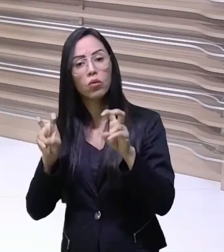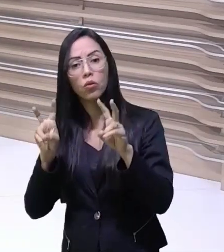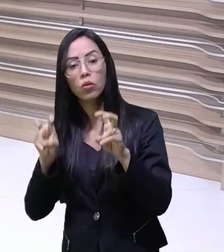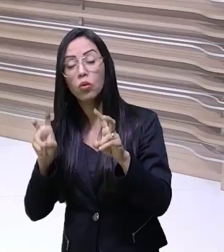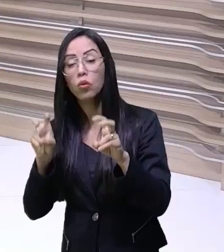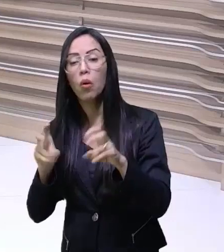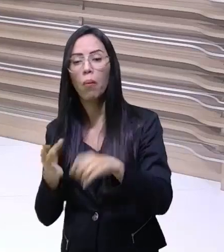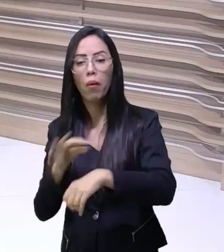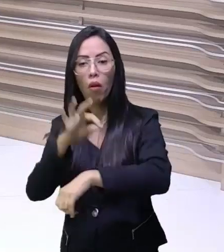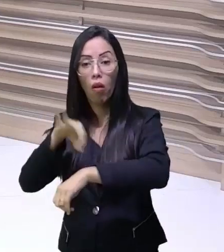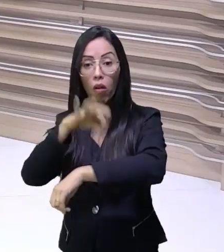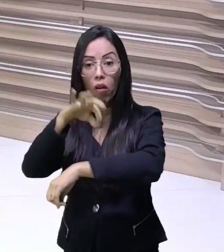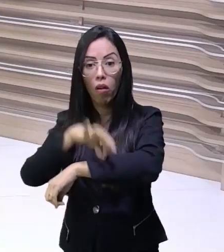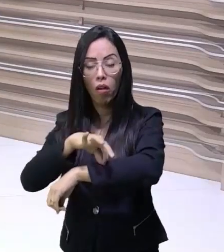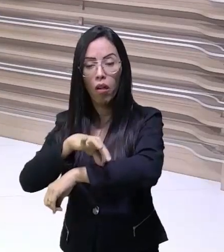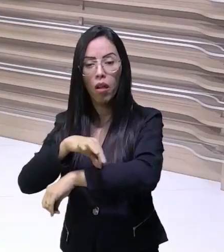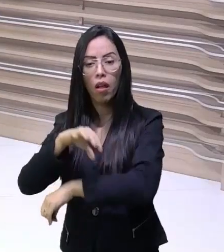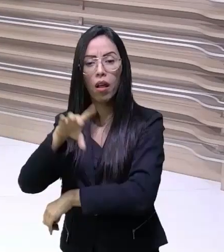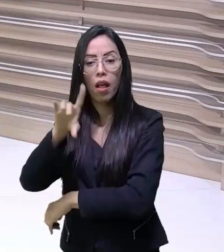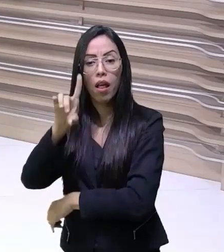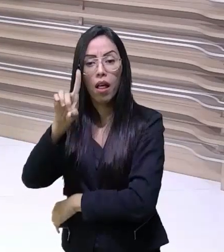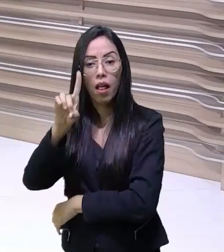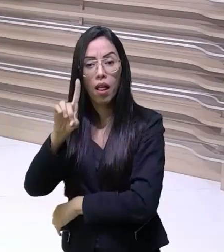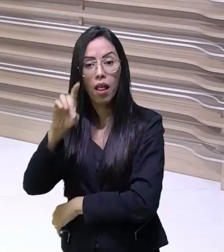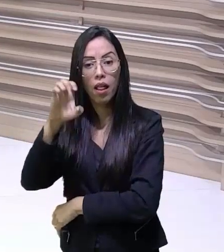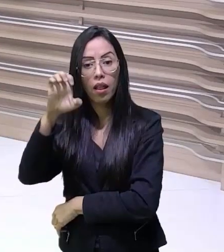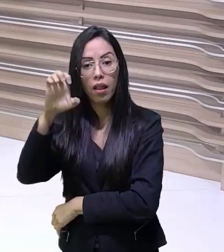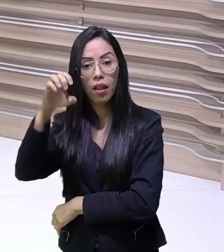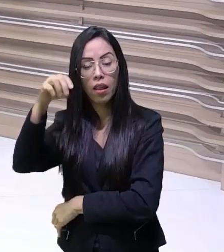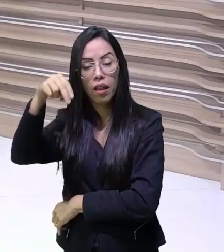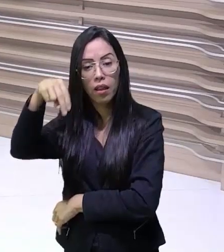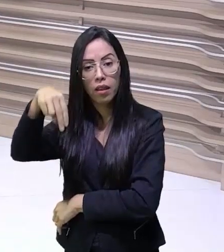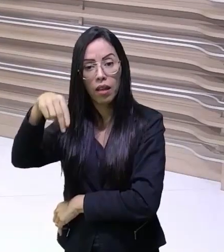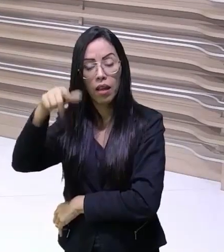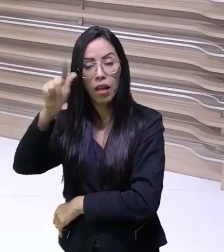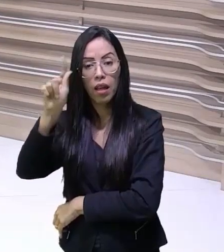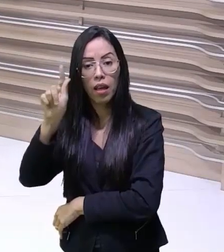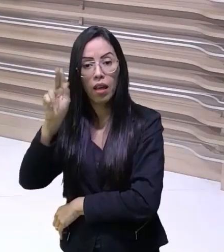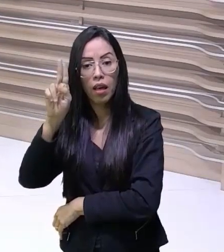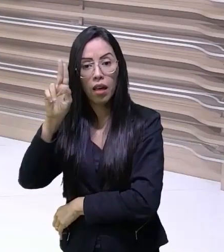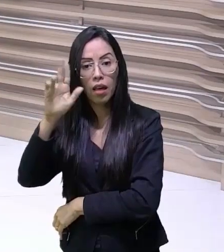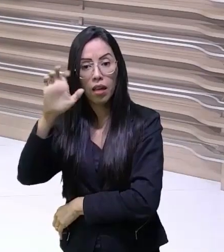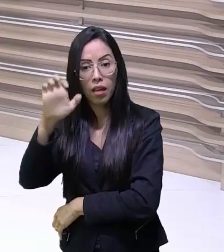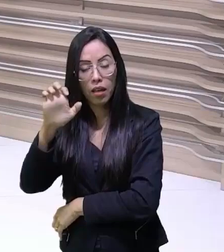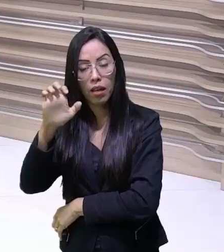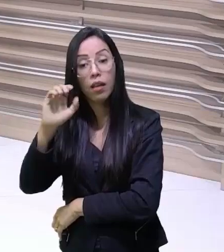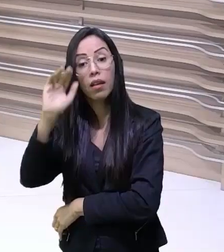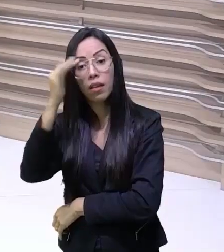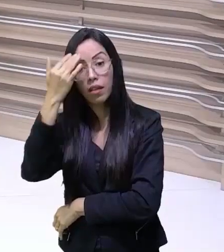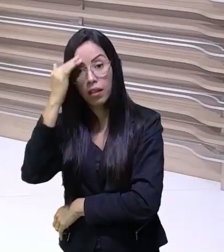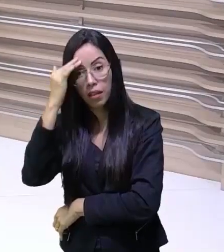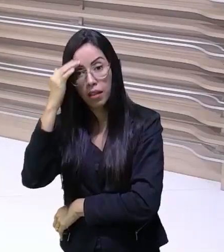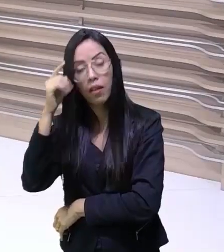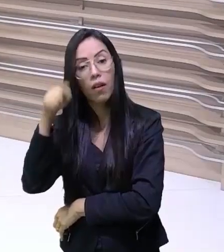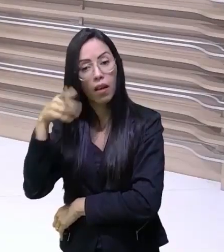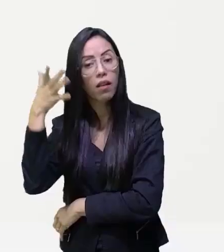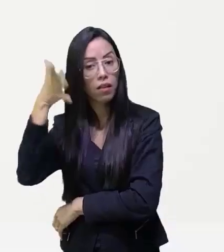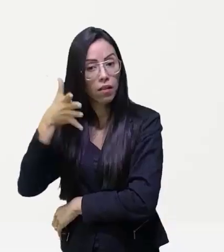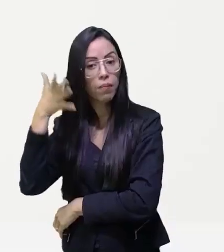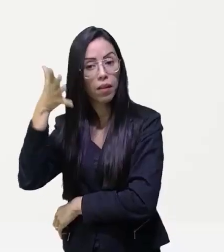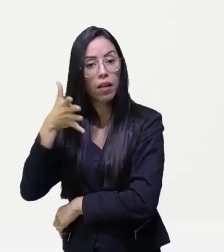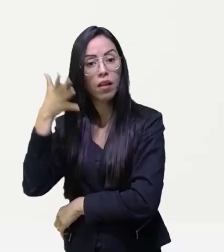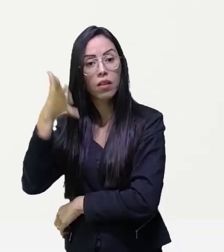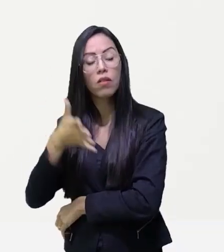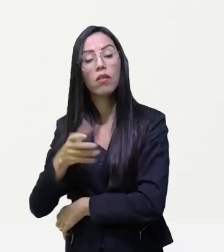a dengue. Lembrou agora? Associou o que é palestra? É isso, crianças. Ok? Vamos para o